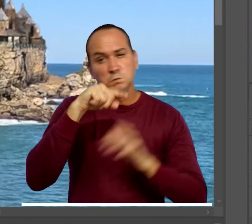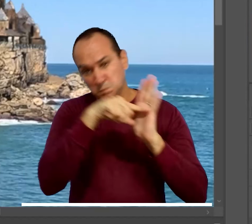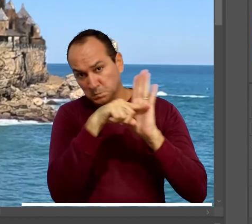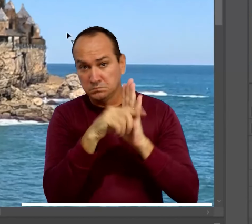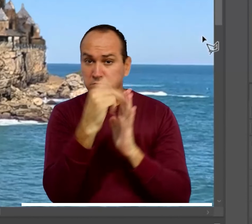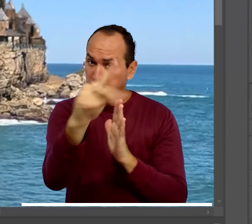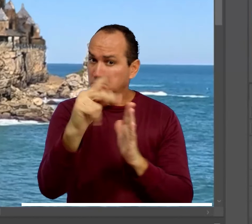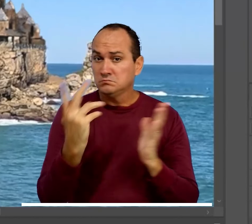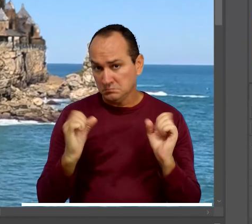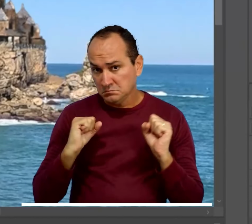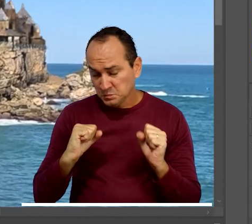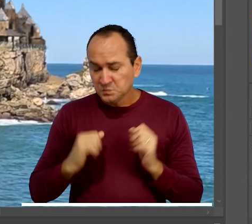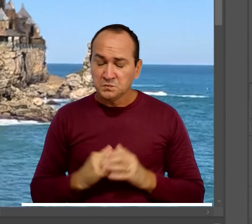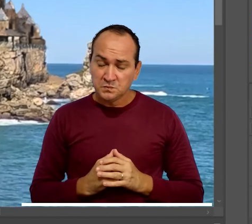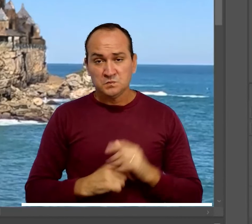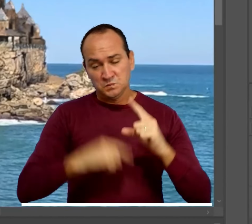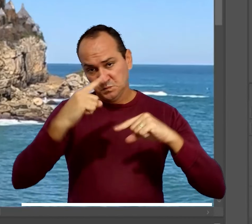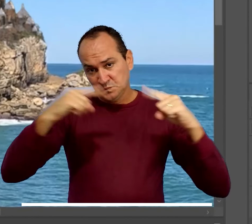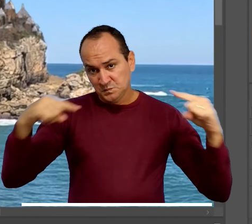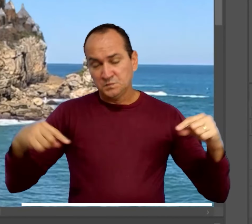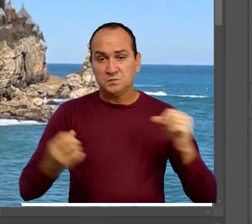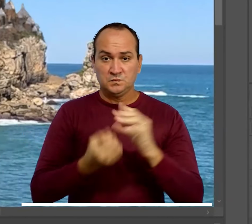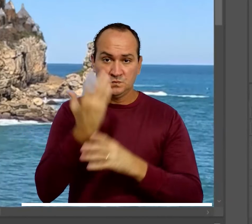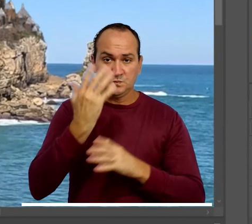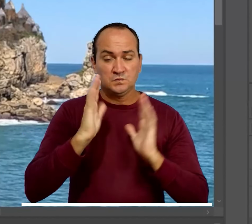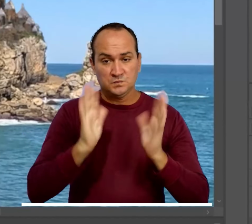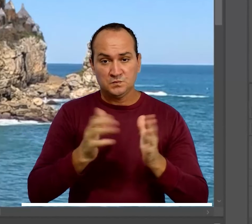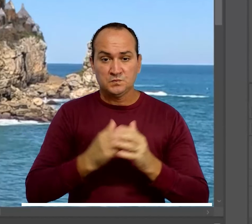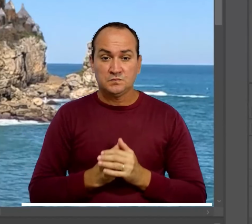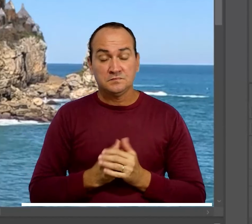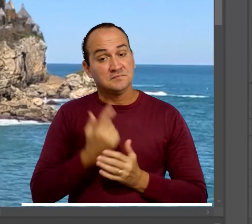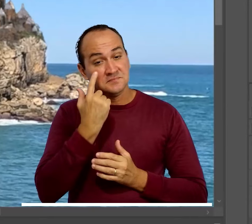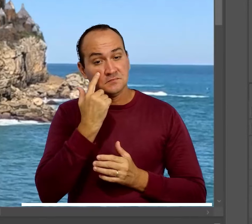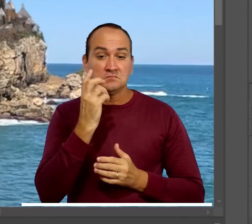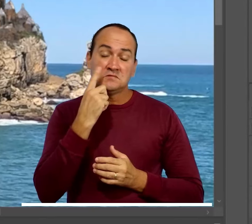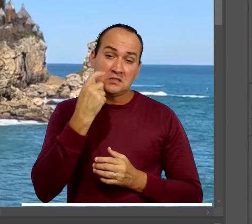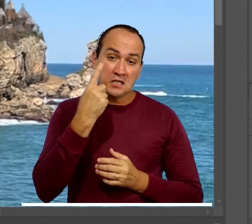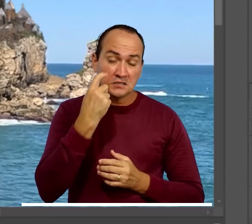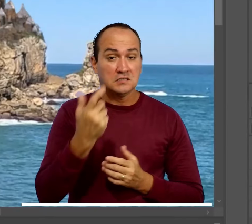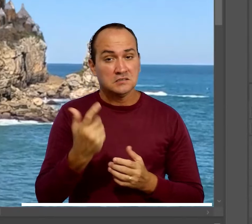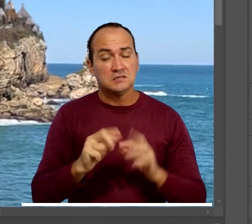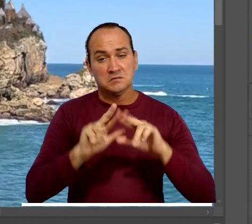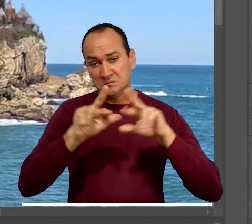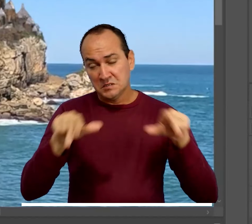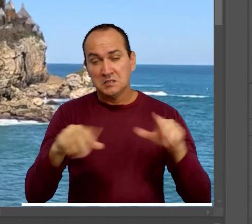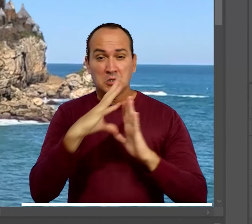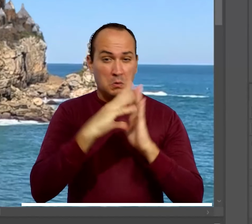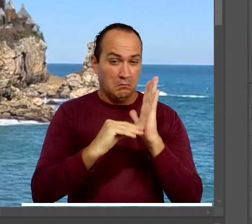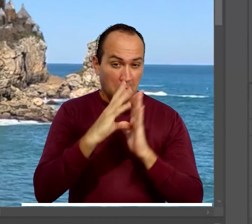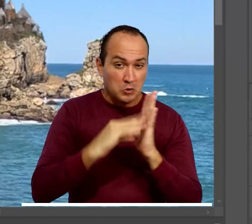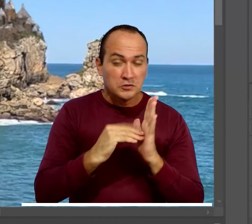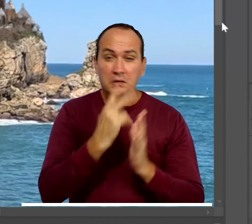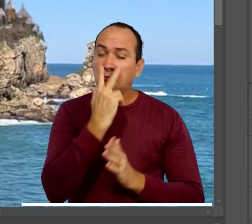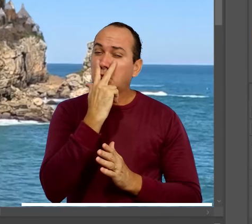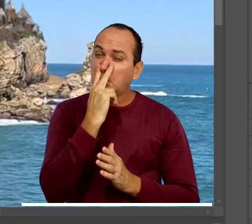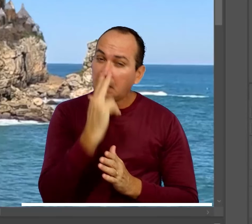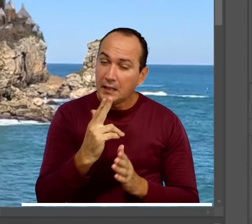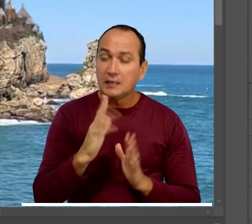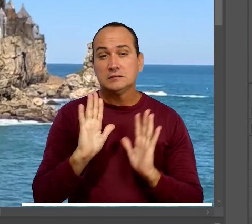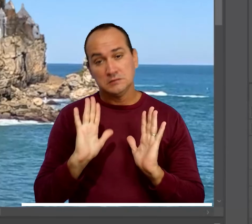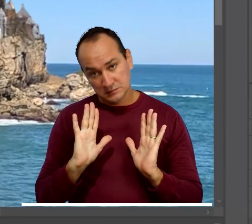Pronto, ele gerou aqui mais algumas variações, né? Pronto, essa aqui achei até bem interessante, tem mais o modelo mais parecido